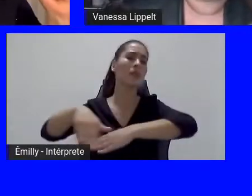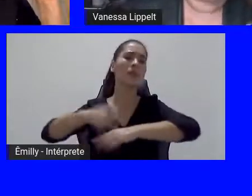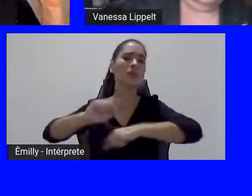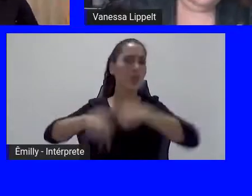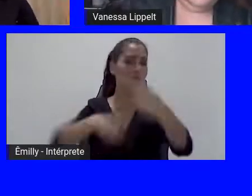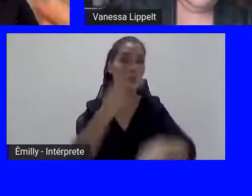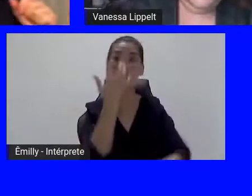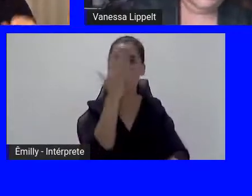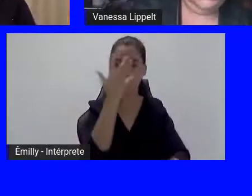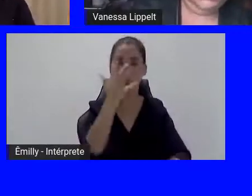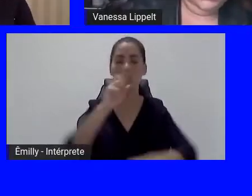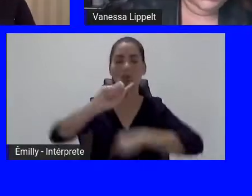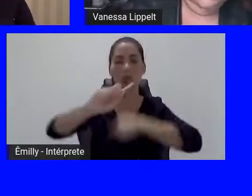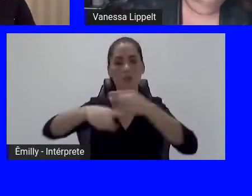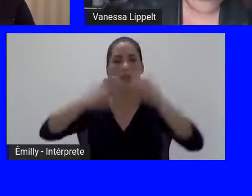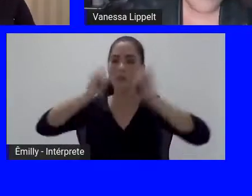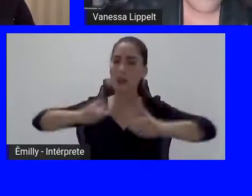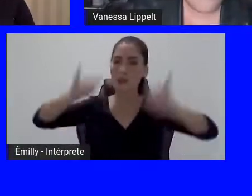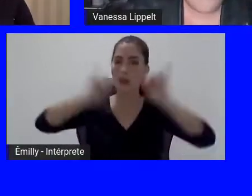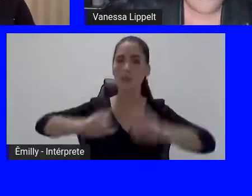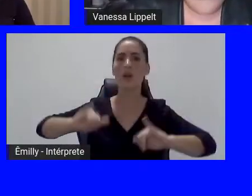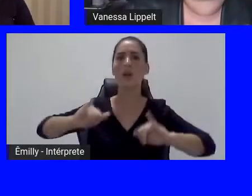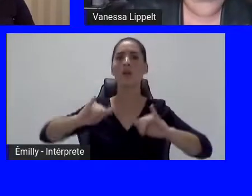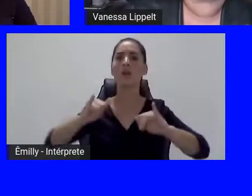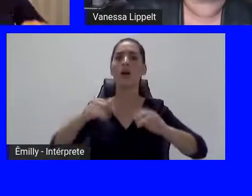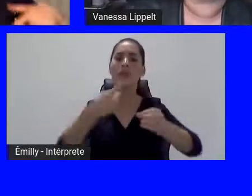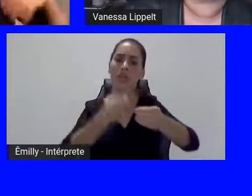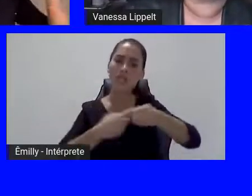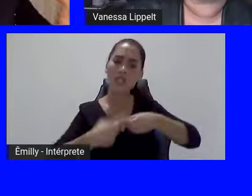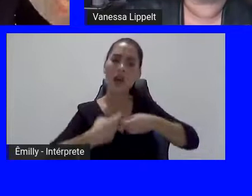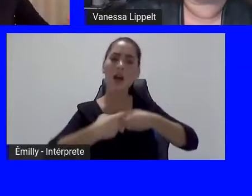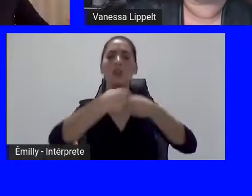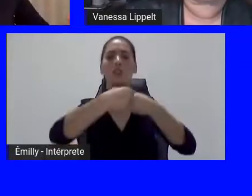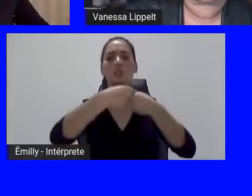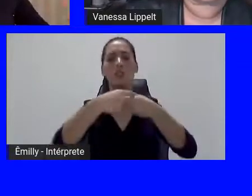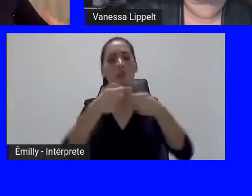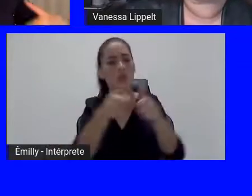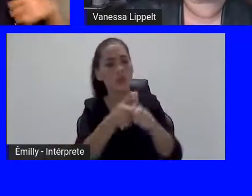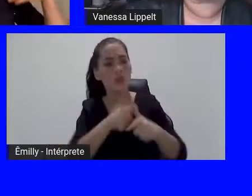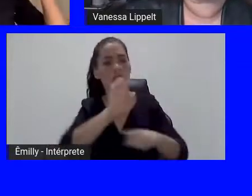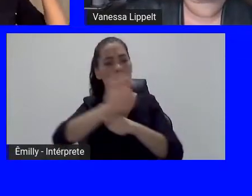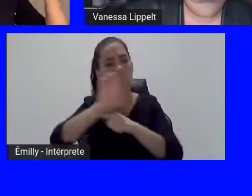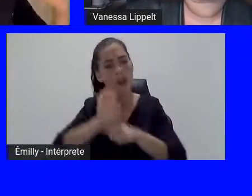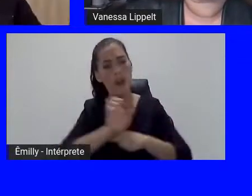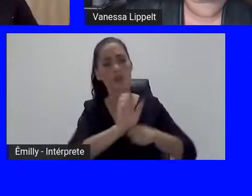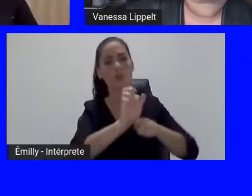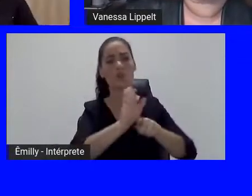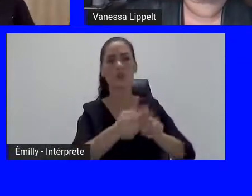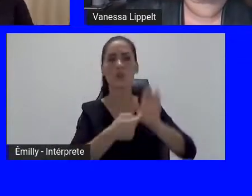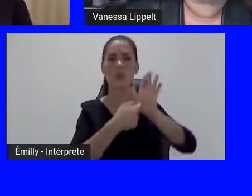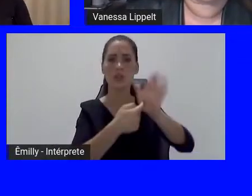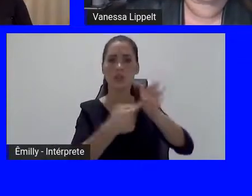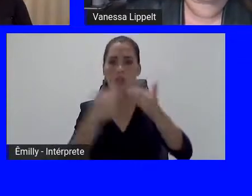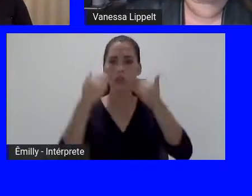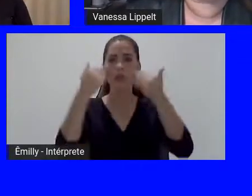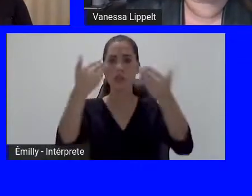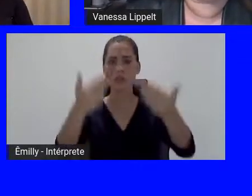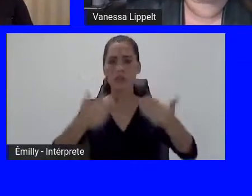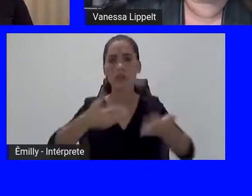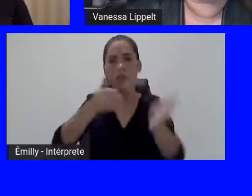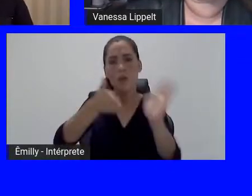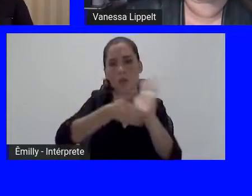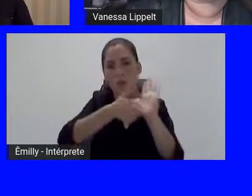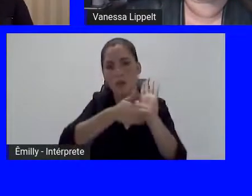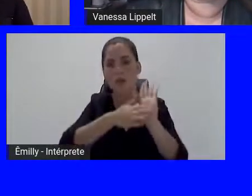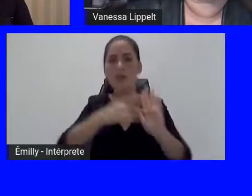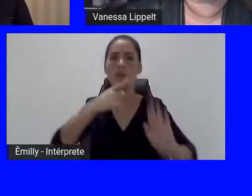preferência, pelo menos mais uma cidade do interior de cada estado, me apresentando e apresentando as propostas que temos para tirar o